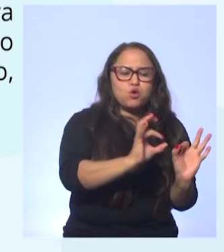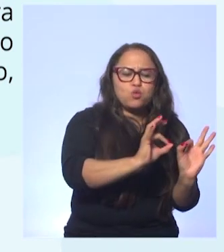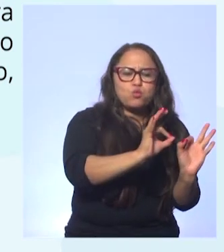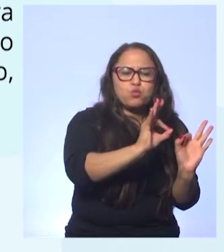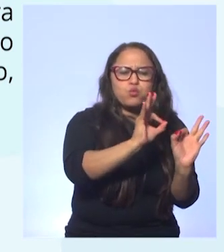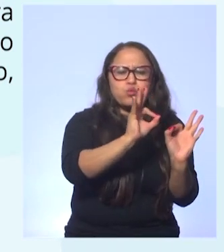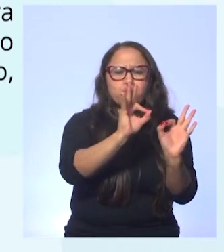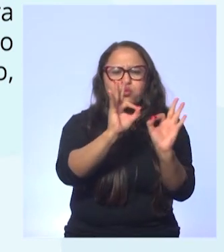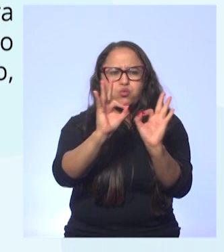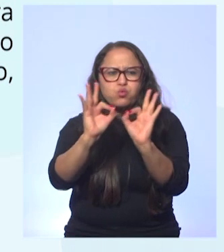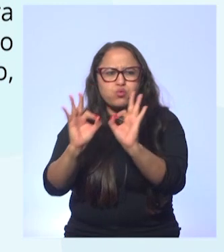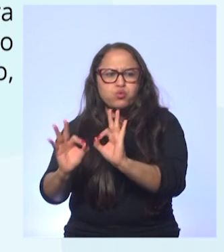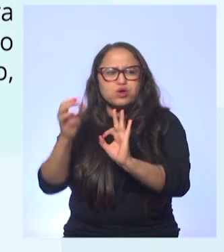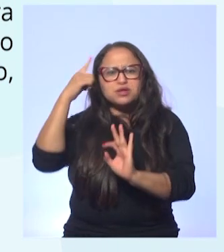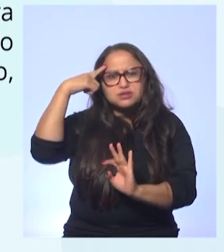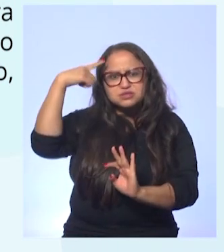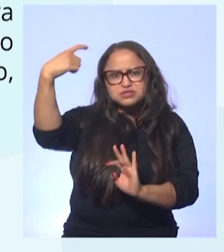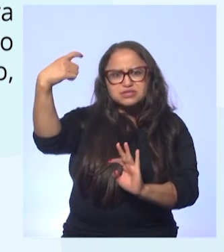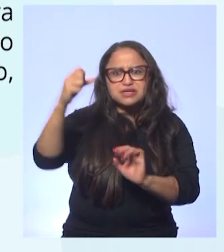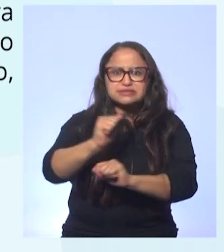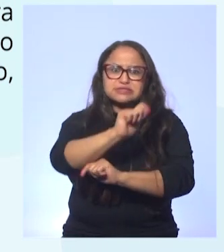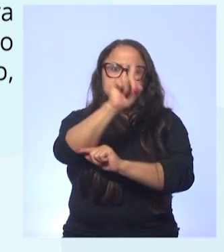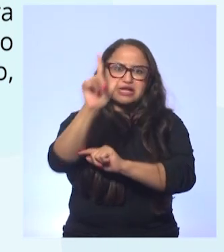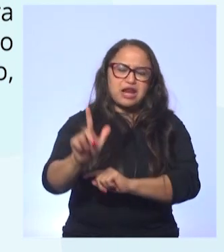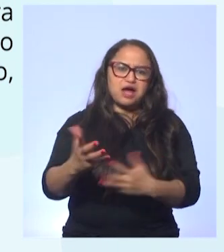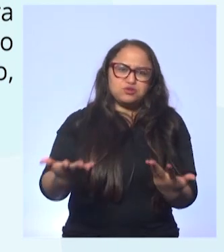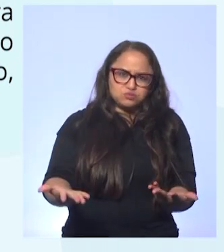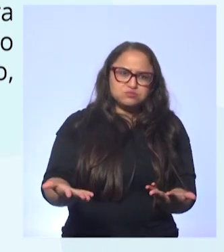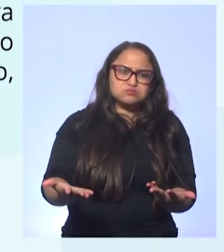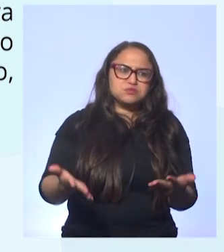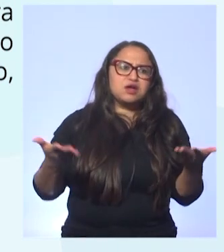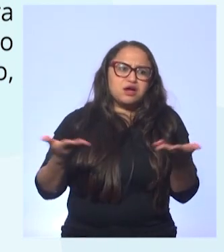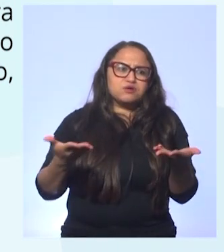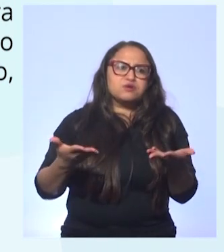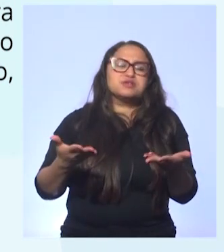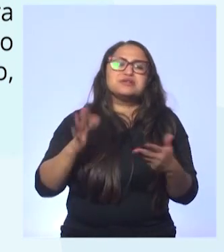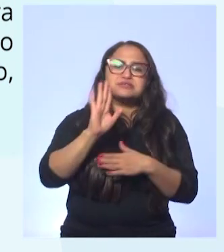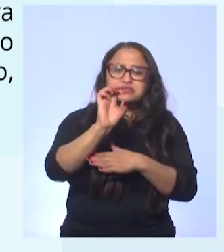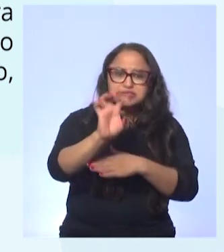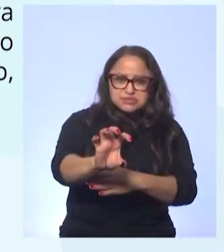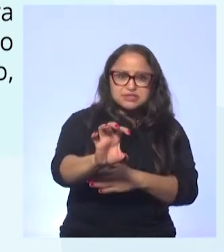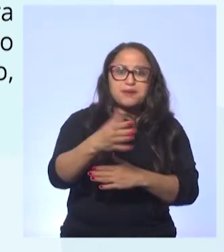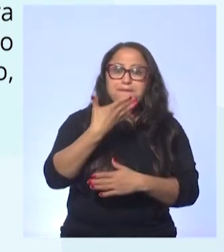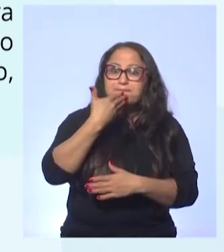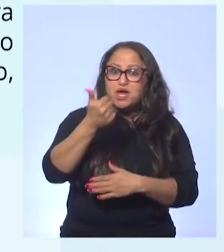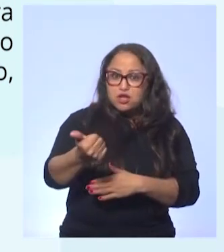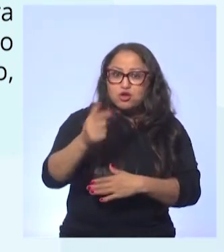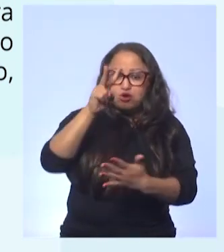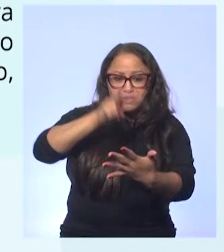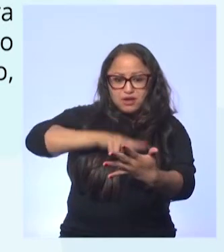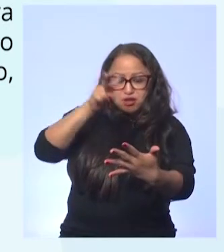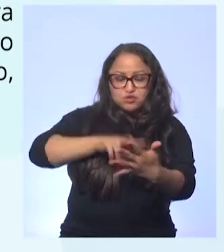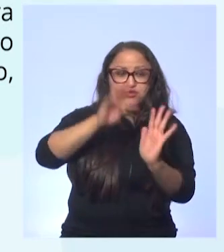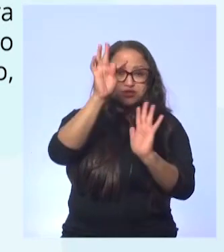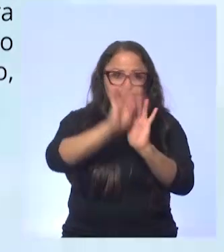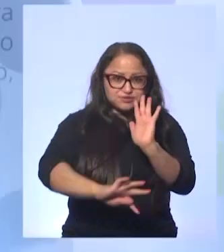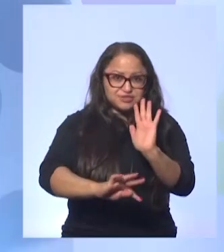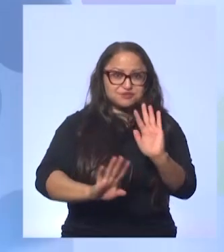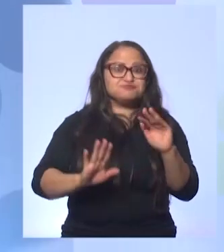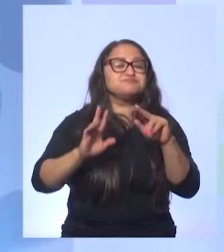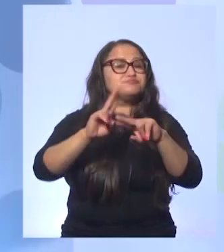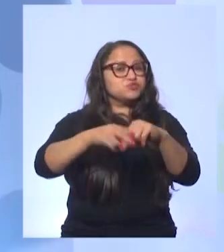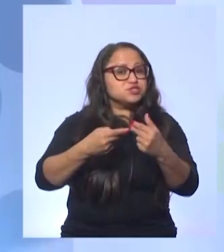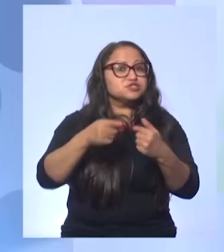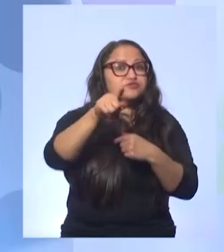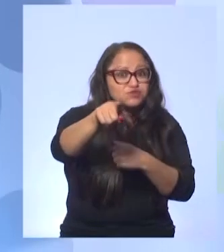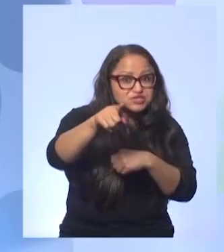sequenciamento das ideias de modo lógico, facilitando, assim, a leitura do texto. Então, quando você for escrever,